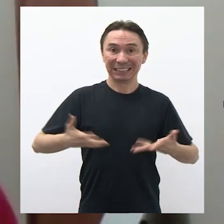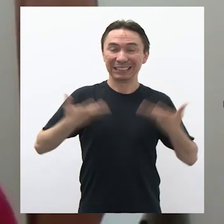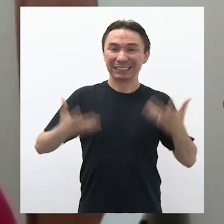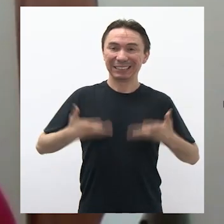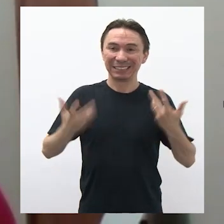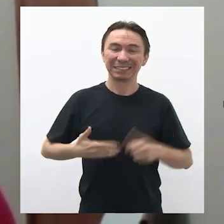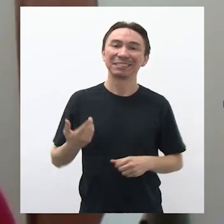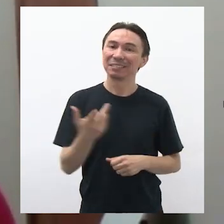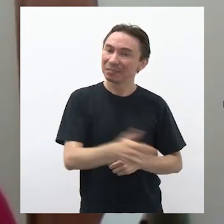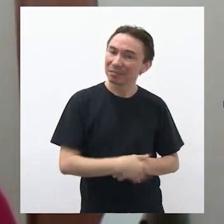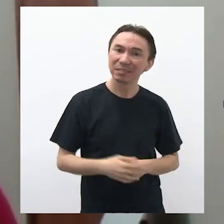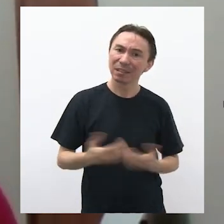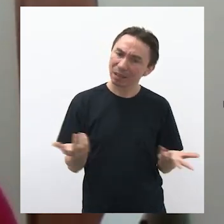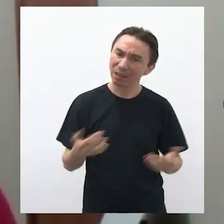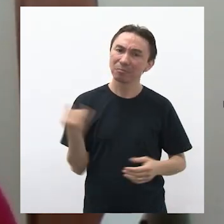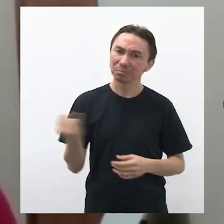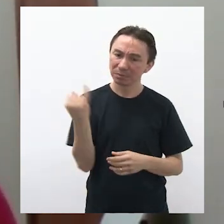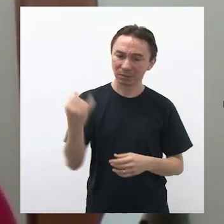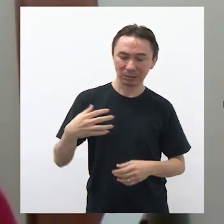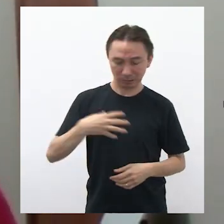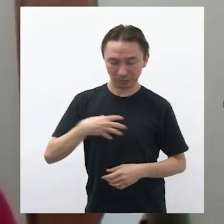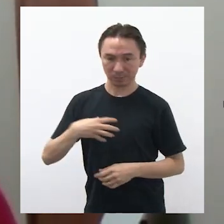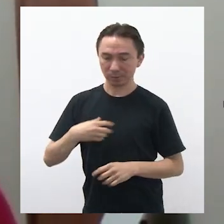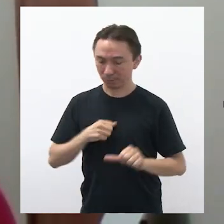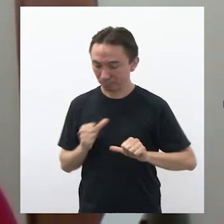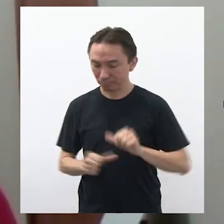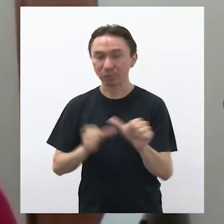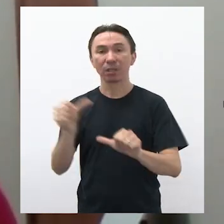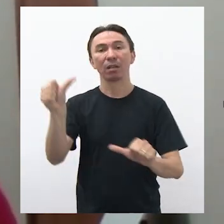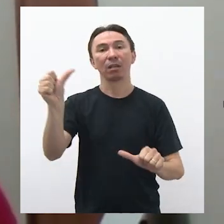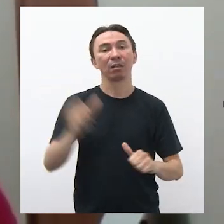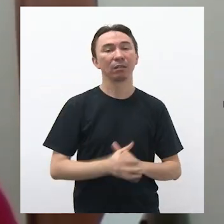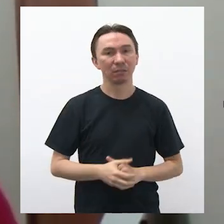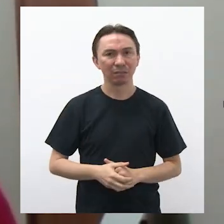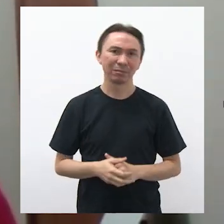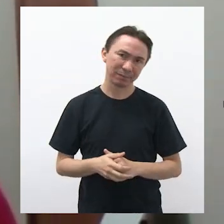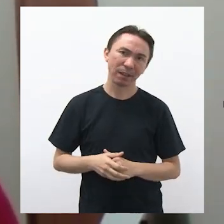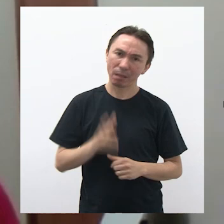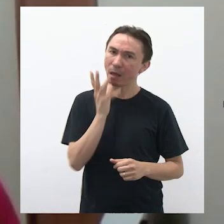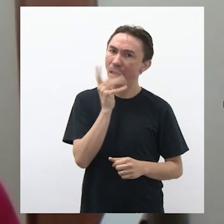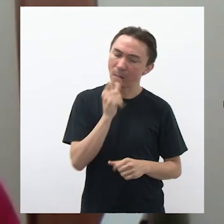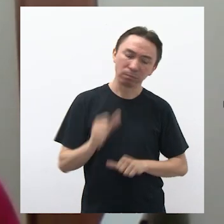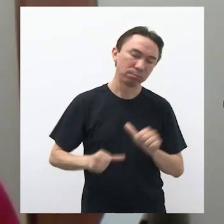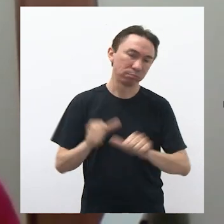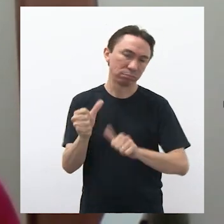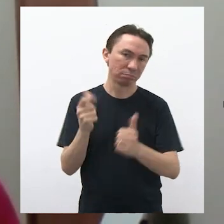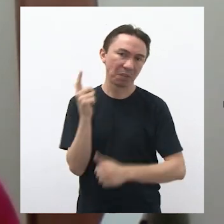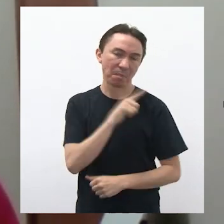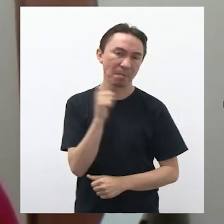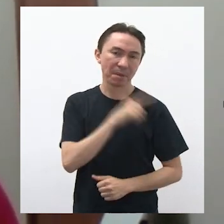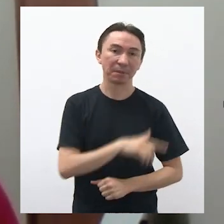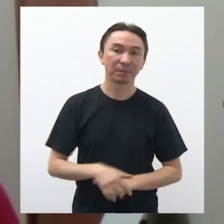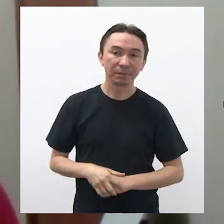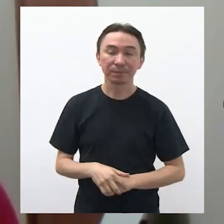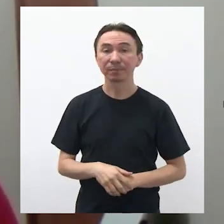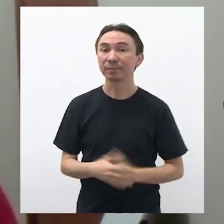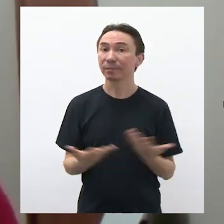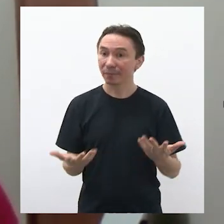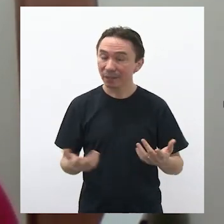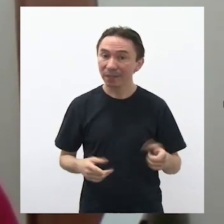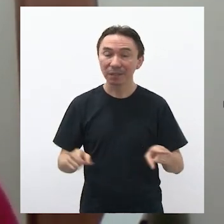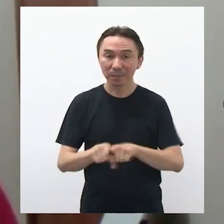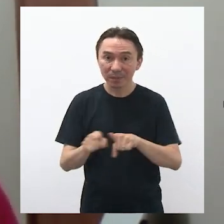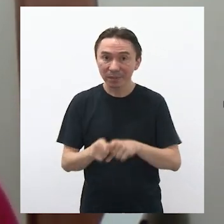mudar o comportamento, né? A gente muda com o tempo, né? É muito da situação. Agora está